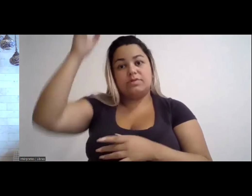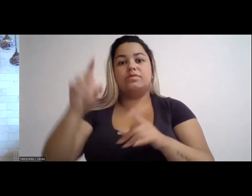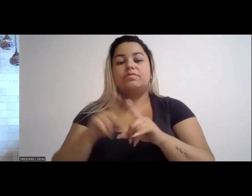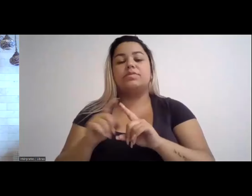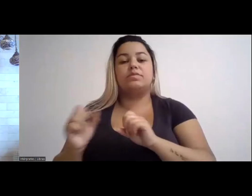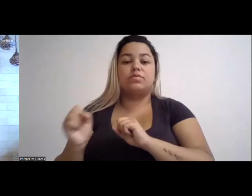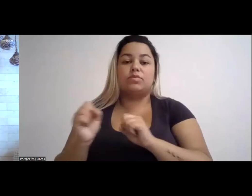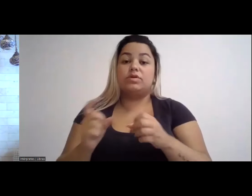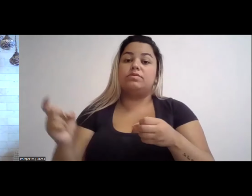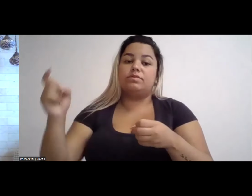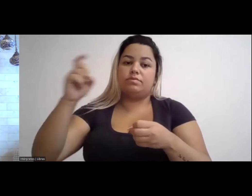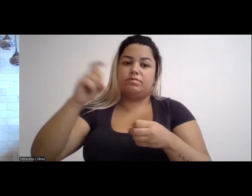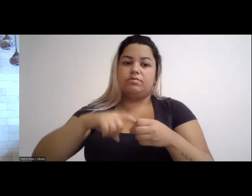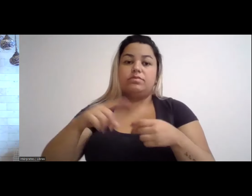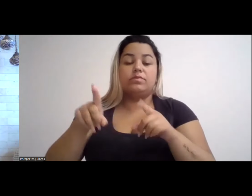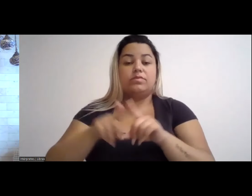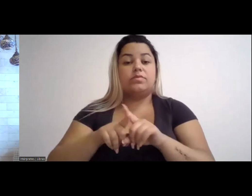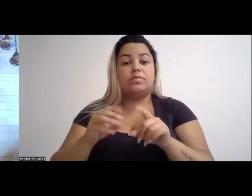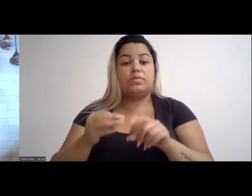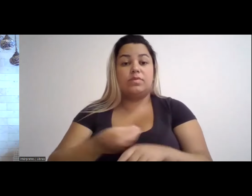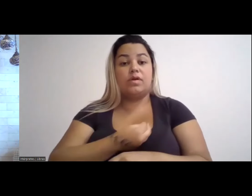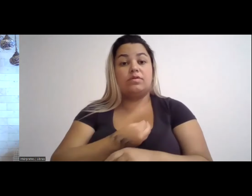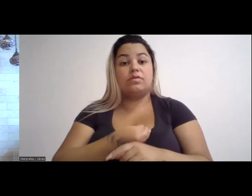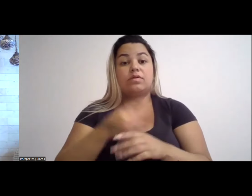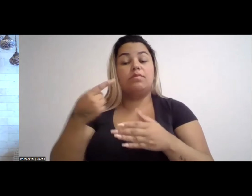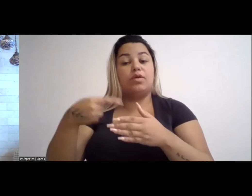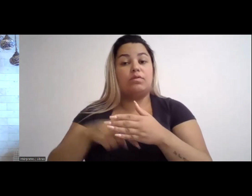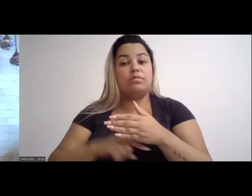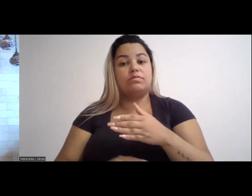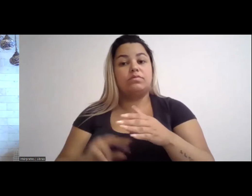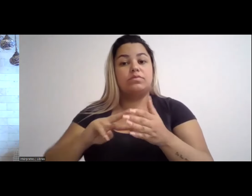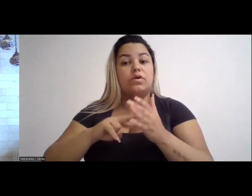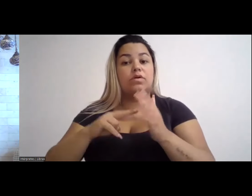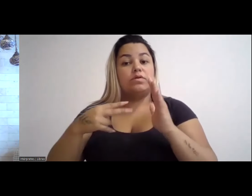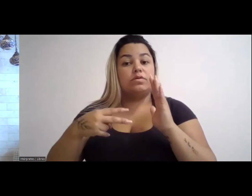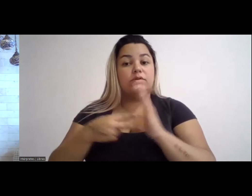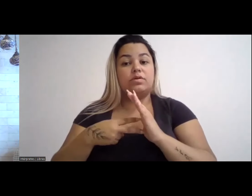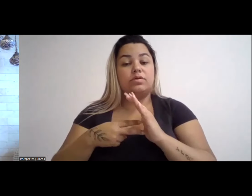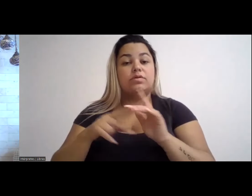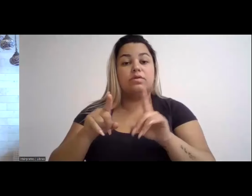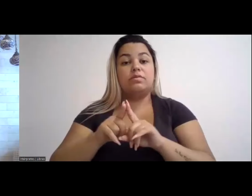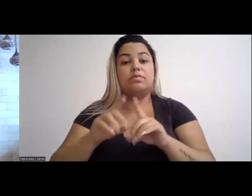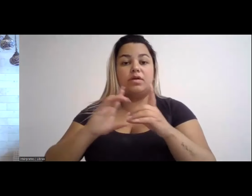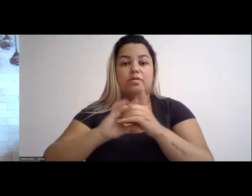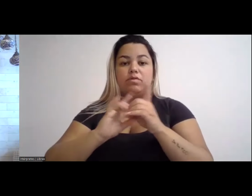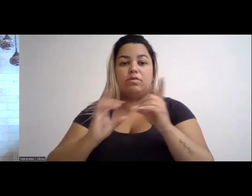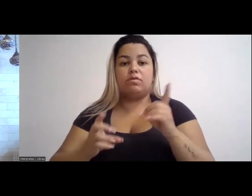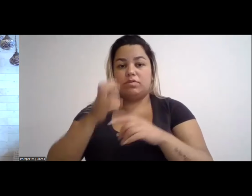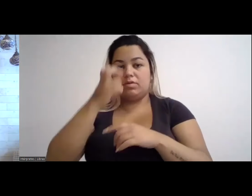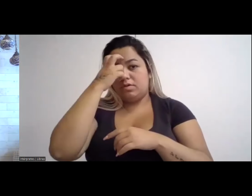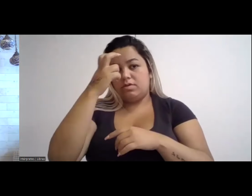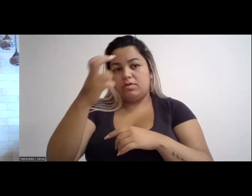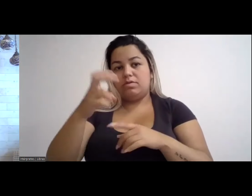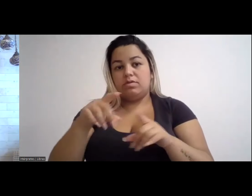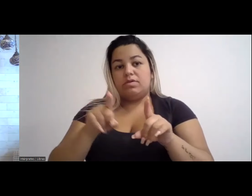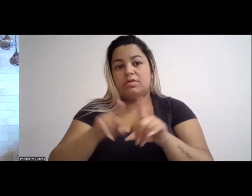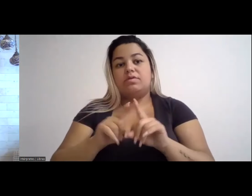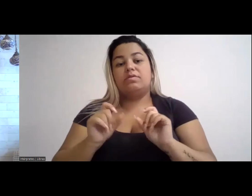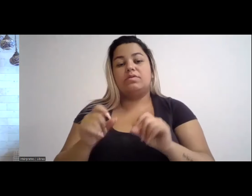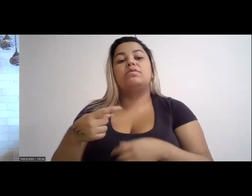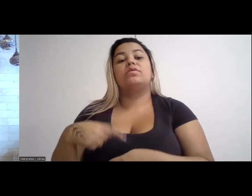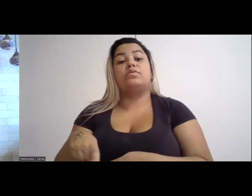retomar, reavivar e aprofundar os significados da democracia cultural, seja enquanto afirmação